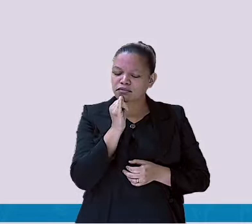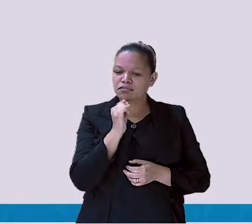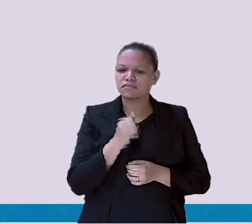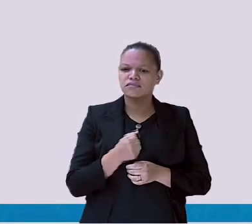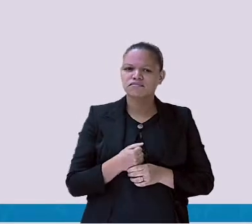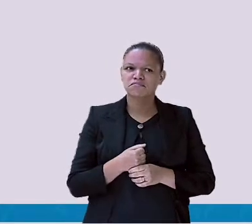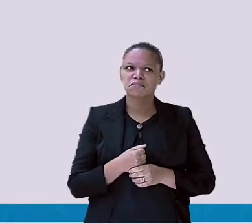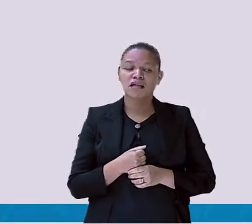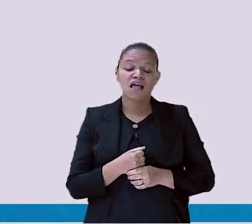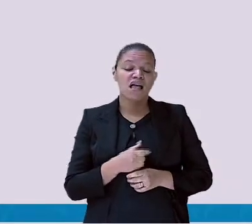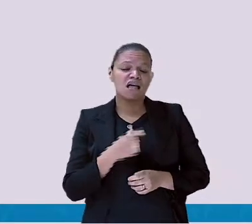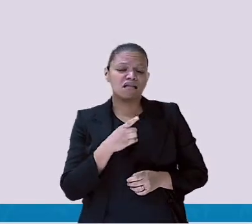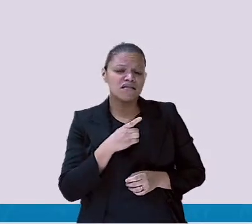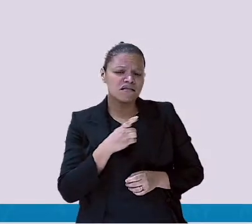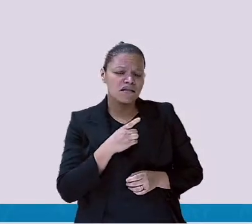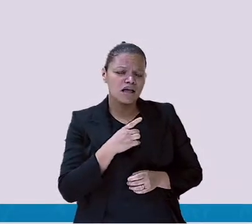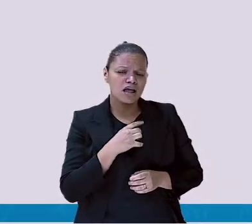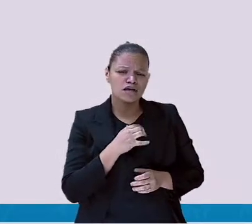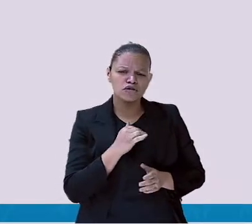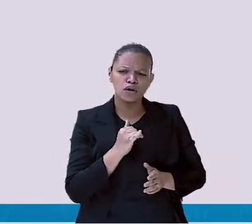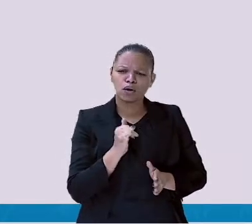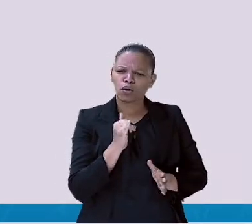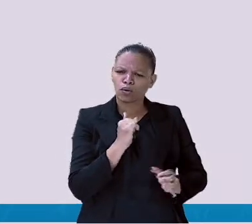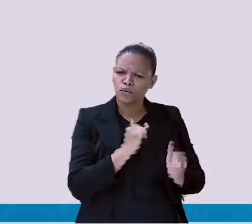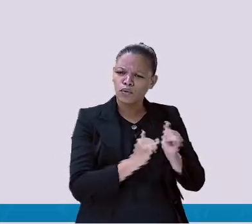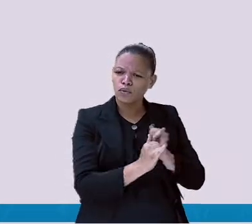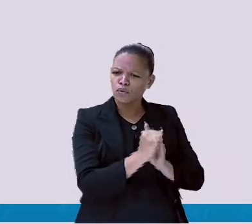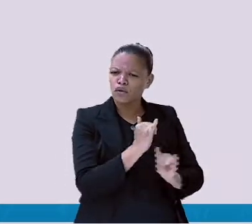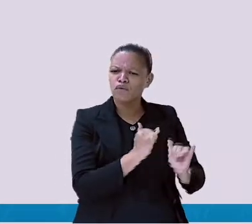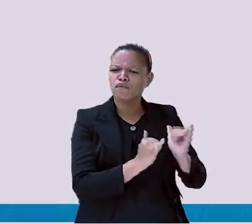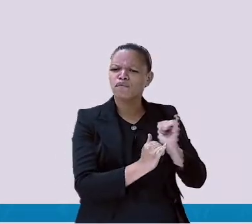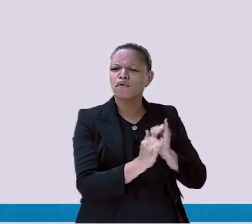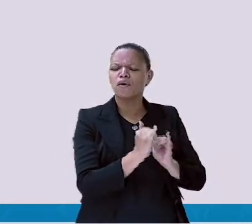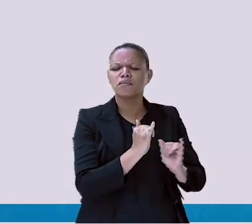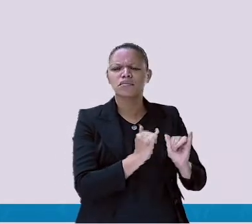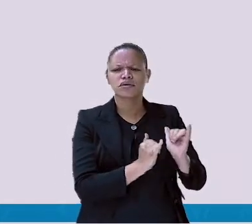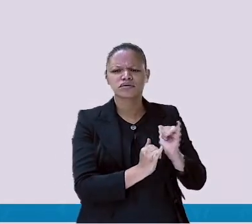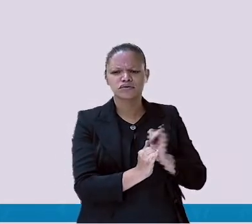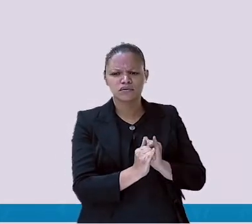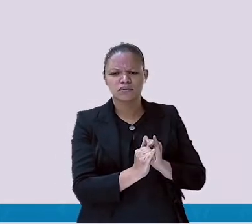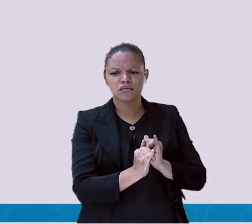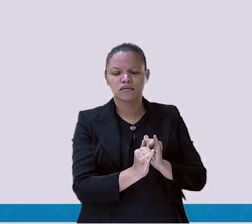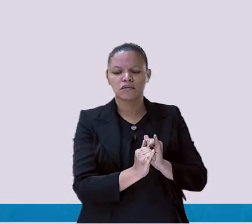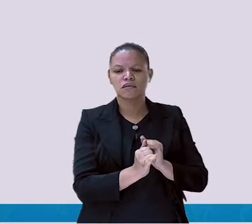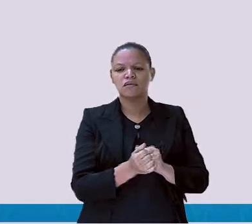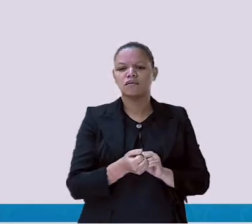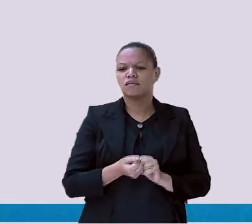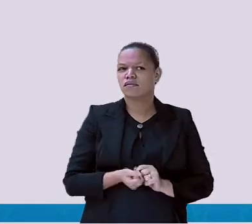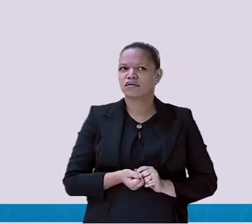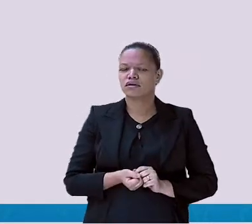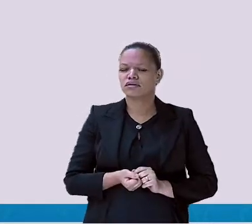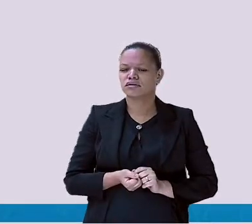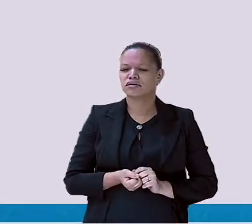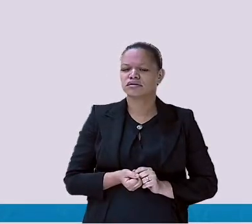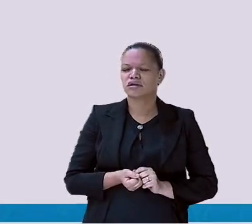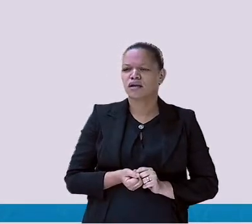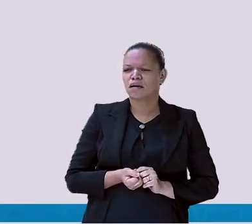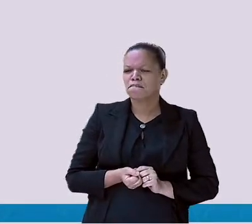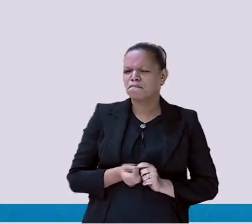pesadas visualmente ou elas não são tão explicativas visualmente, nós